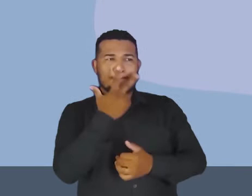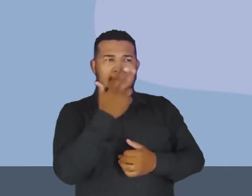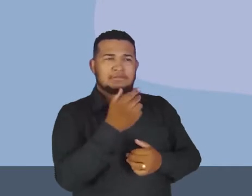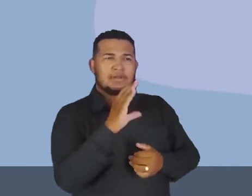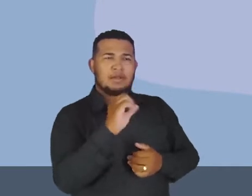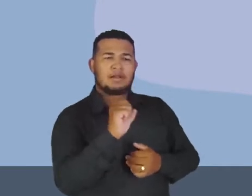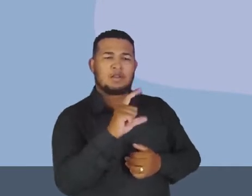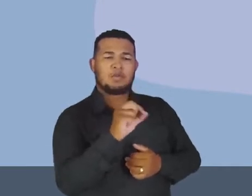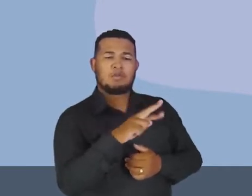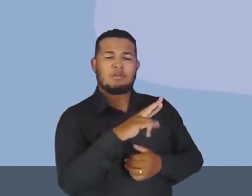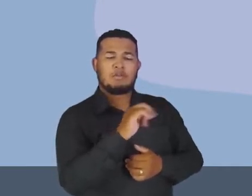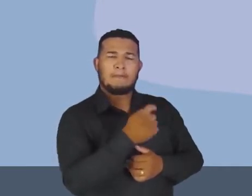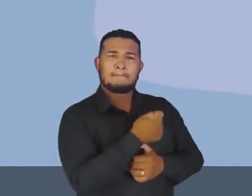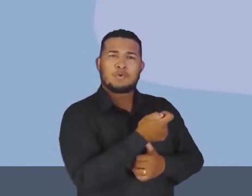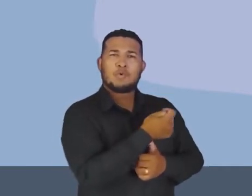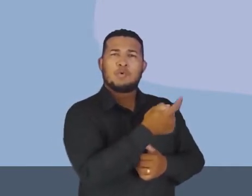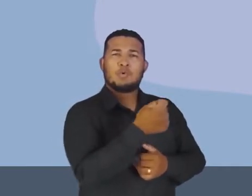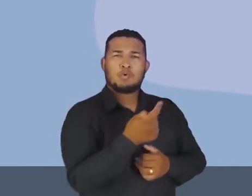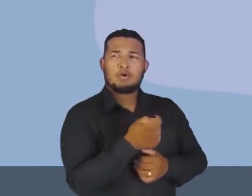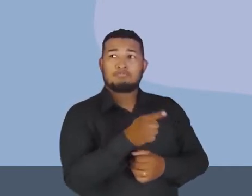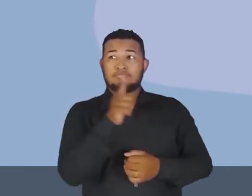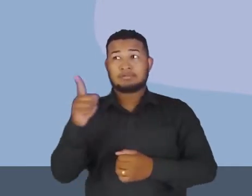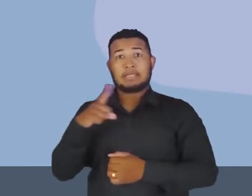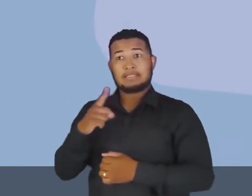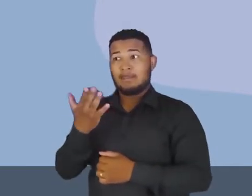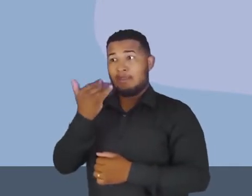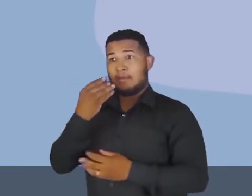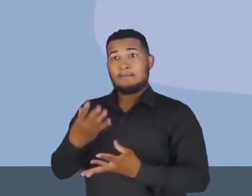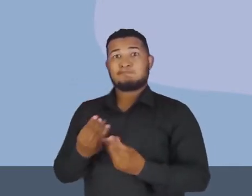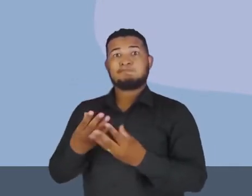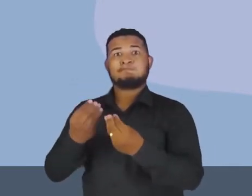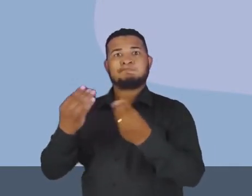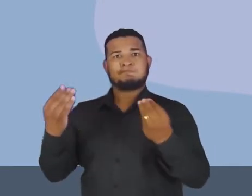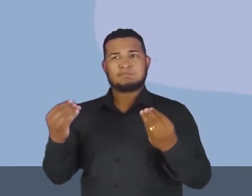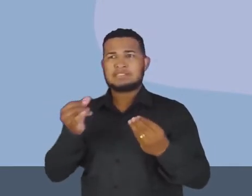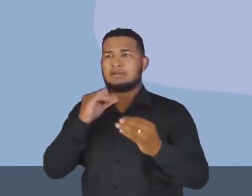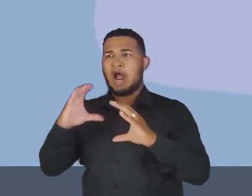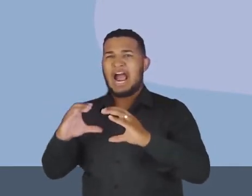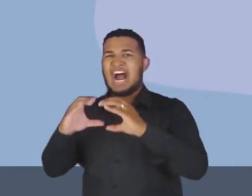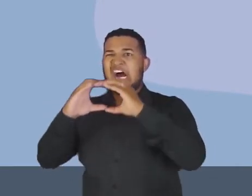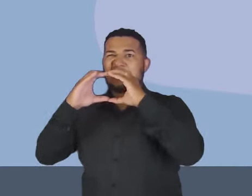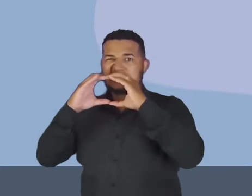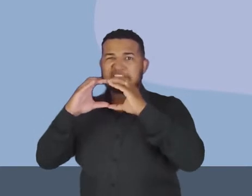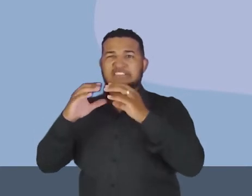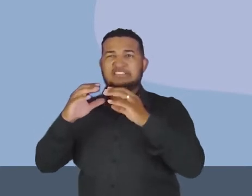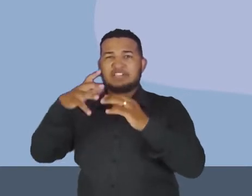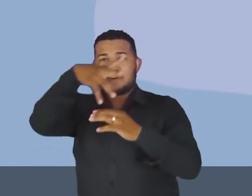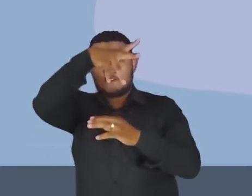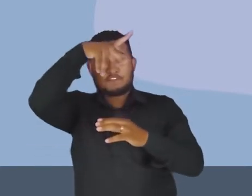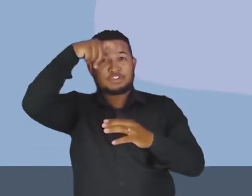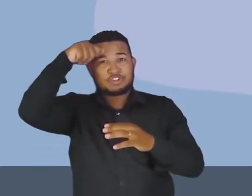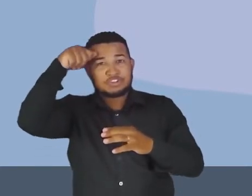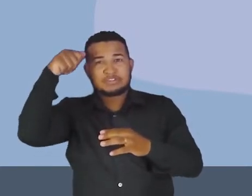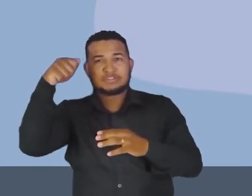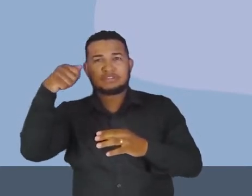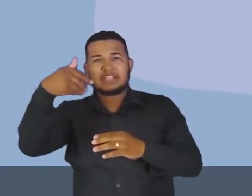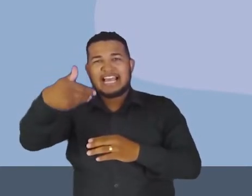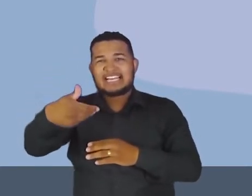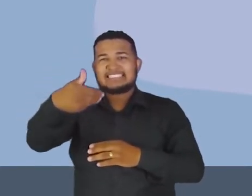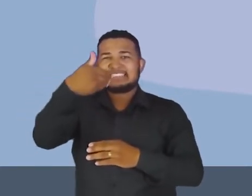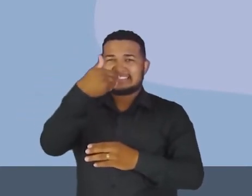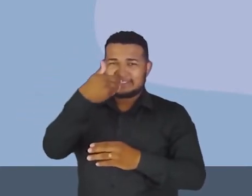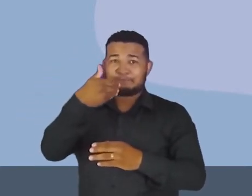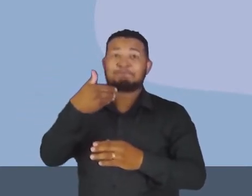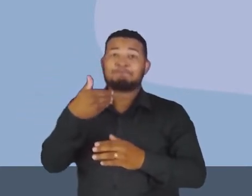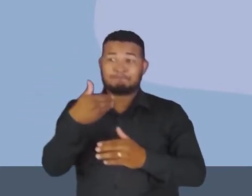nós temos aqui agora alimentos ricos em calorias. Você pode ver aí que tem um hambúrguer, refrigerante, pizza. Né?